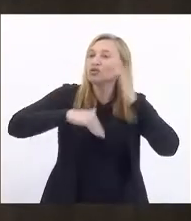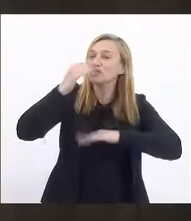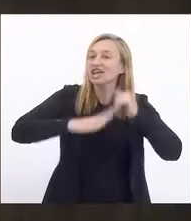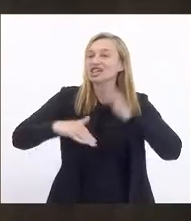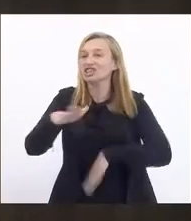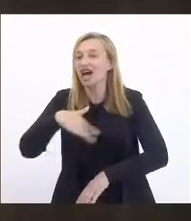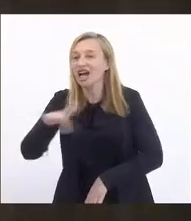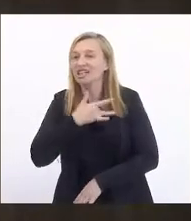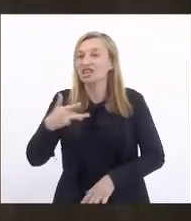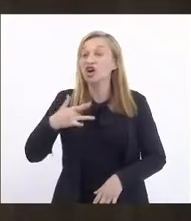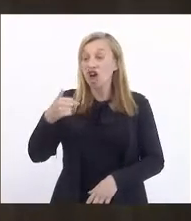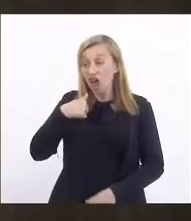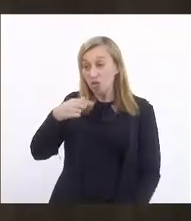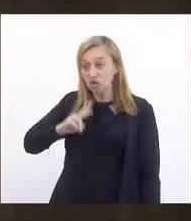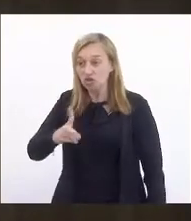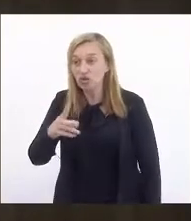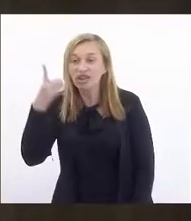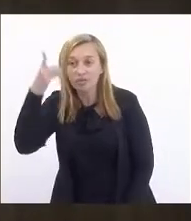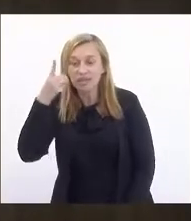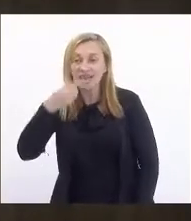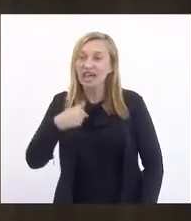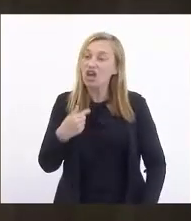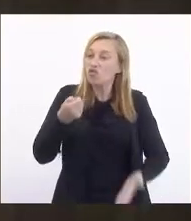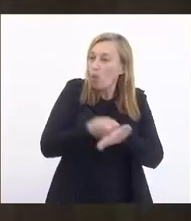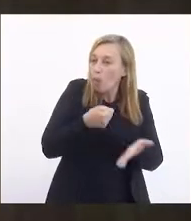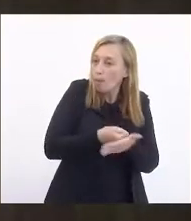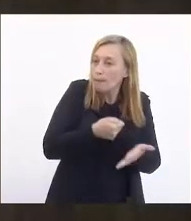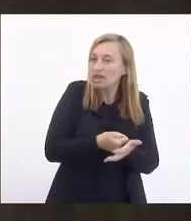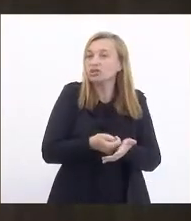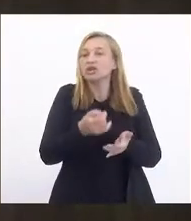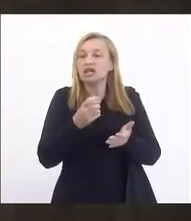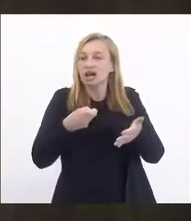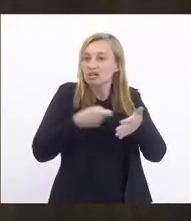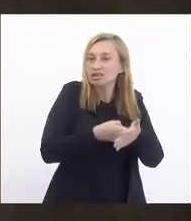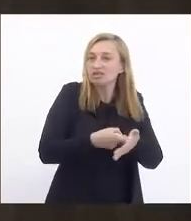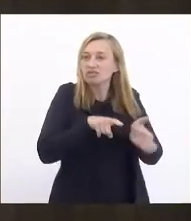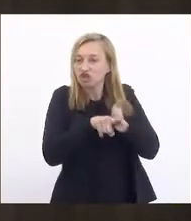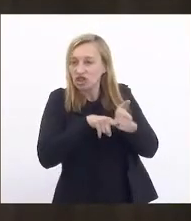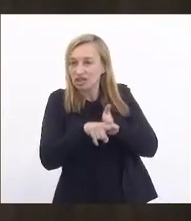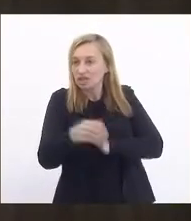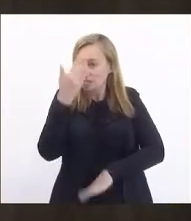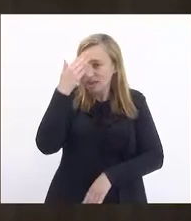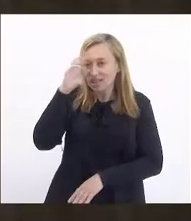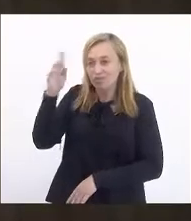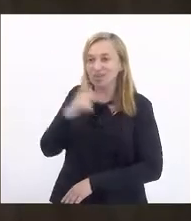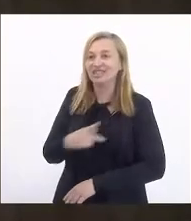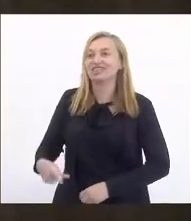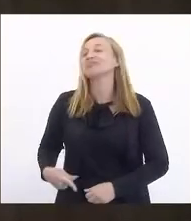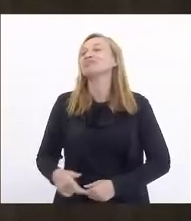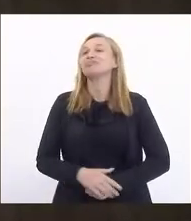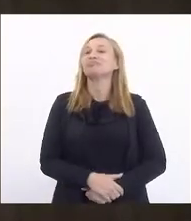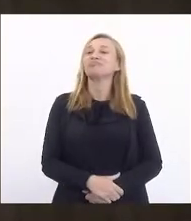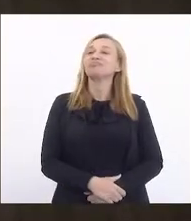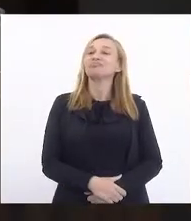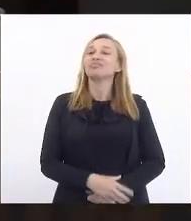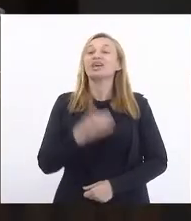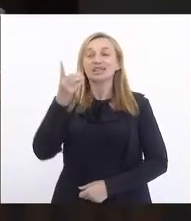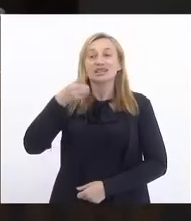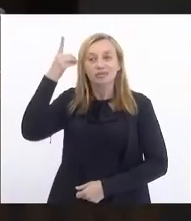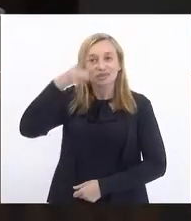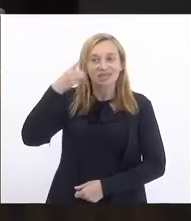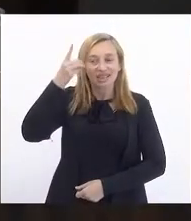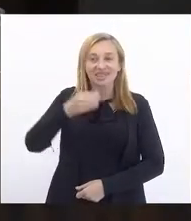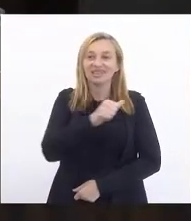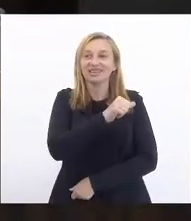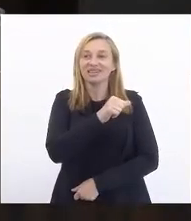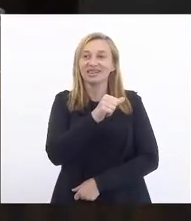saúde enquanto eu vou parlamentar eu vou estar aqui cobrando denunciando fiscalizando muito obrigado presidente deputada Renata